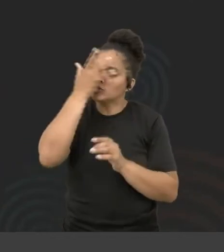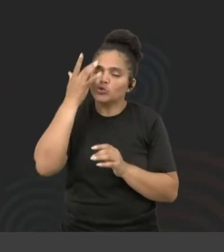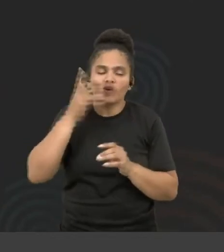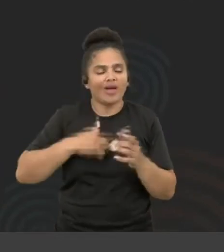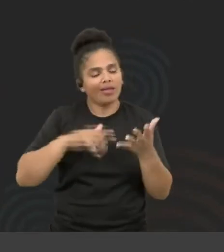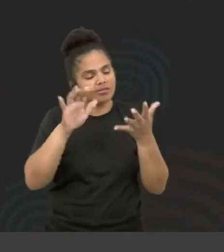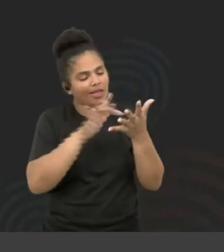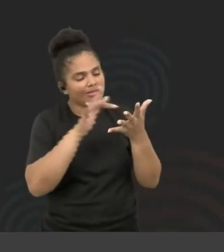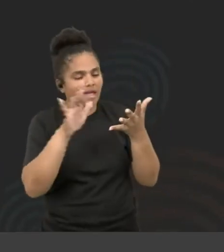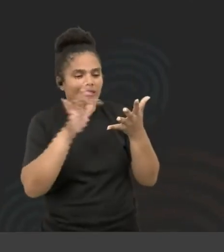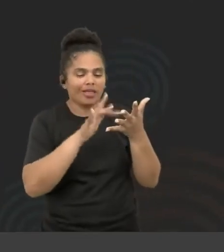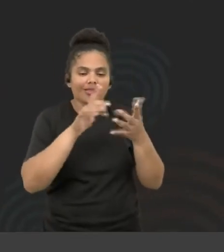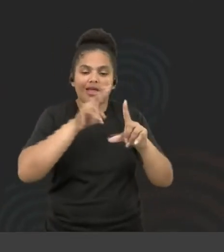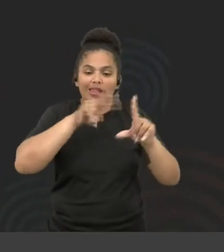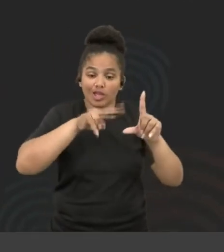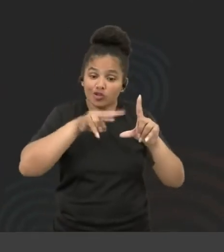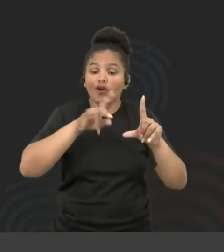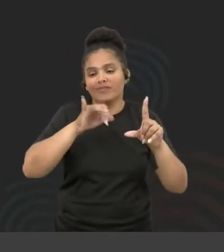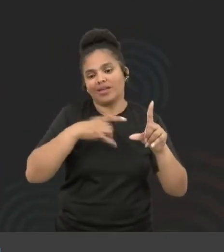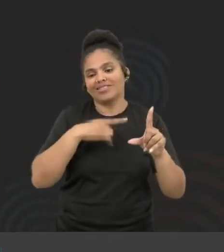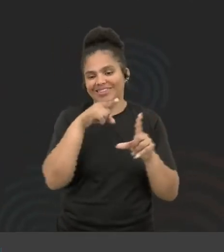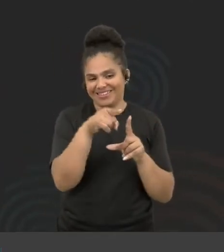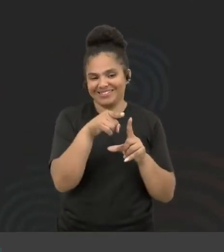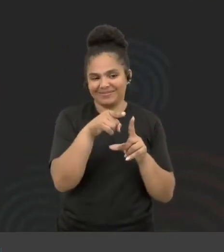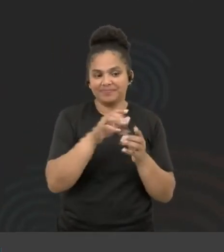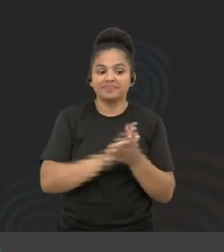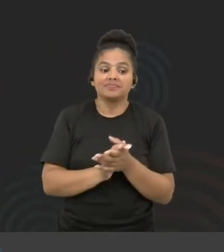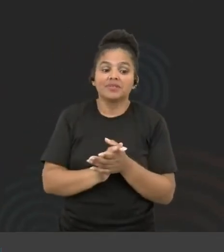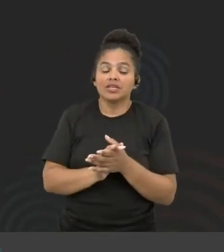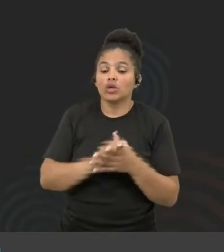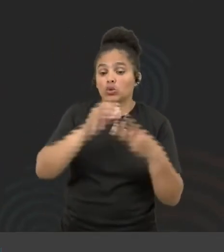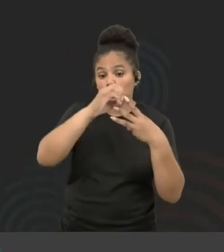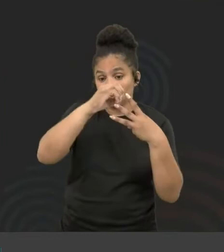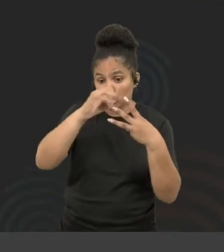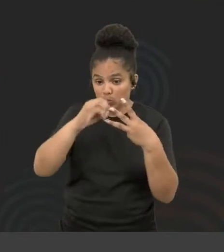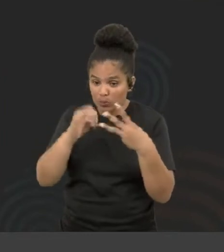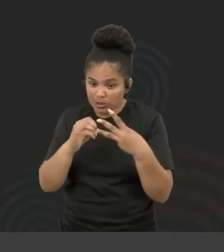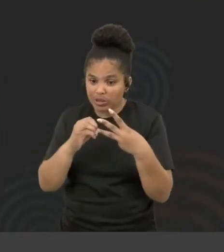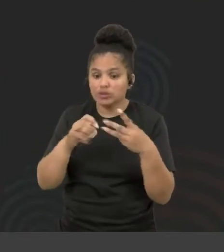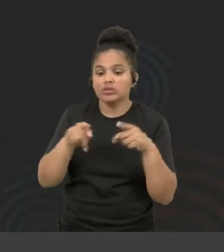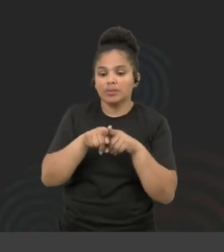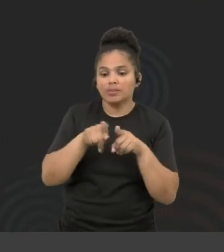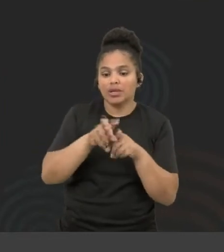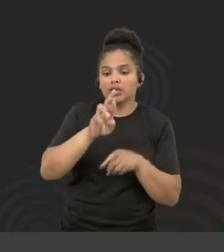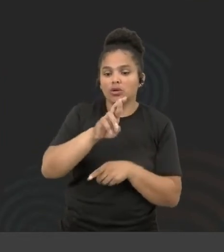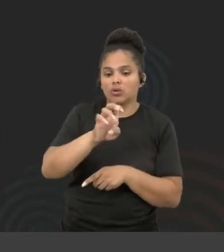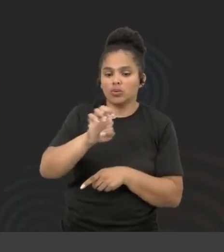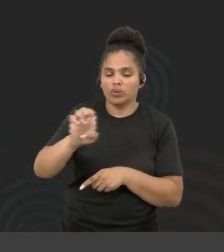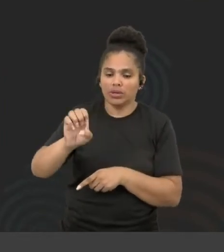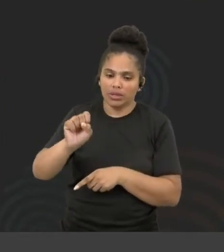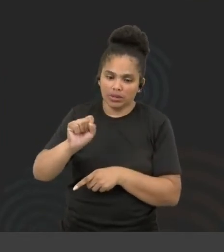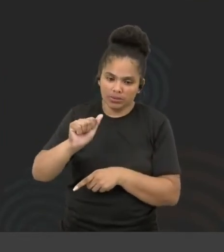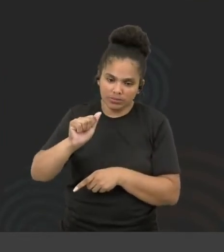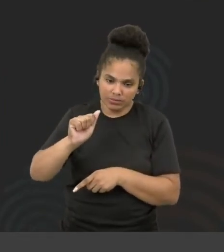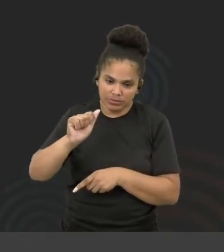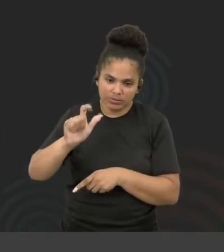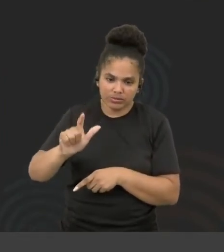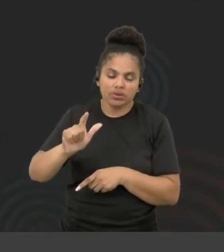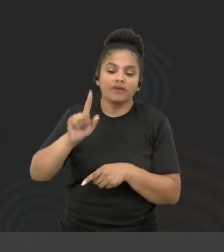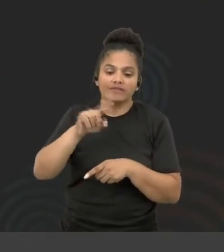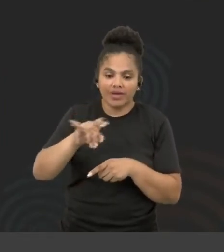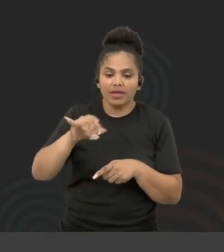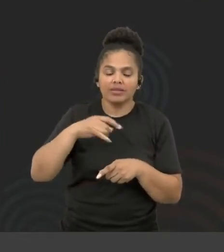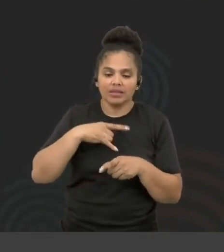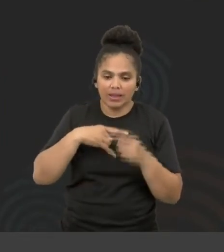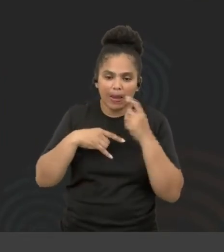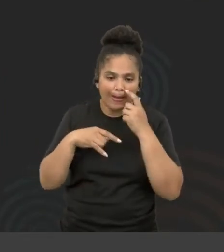de tela. No caso do Reels e dos Stories, você tem uma opção de gerar legendas automaticamente. Em alguns casos, ela